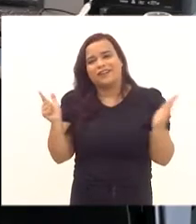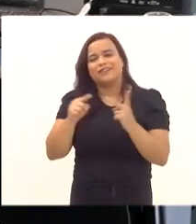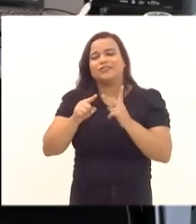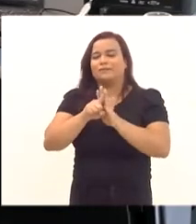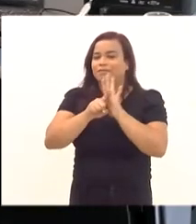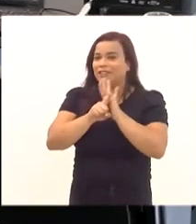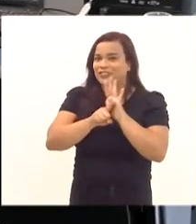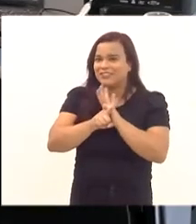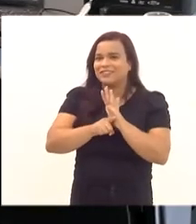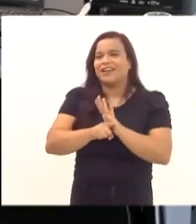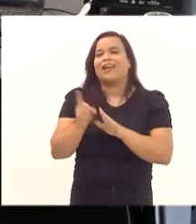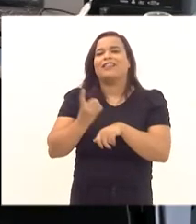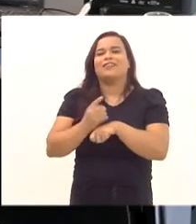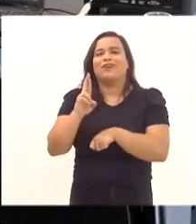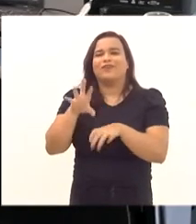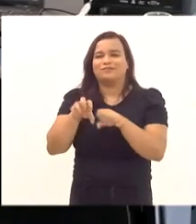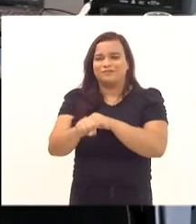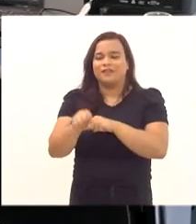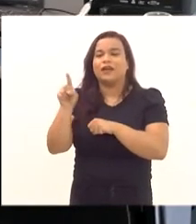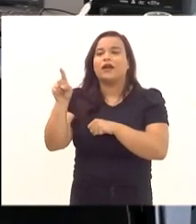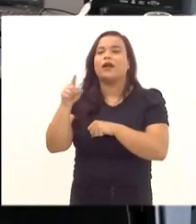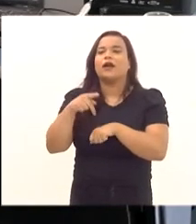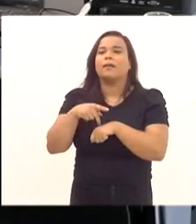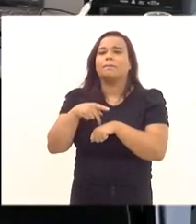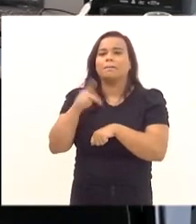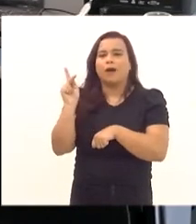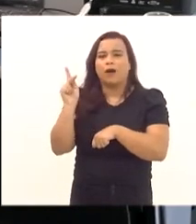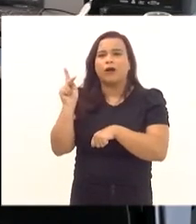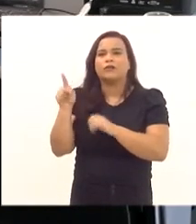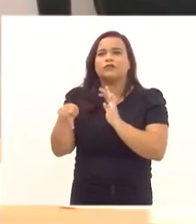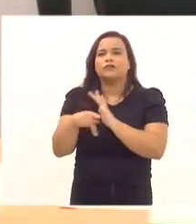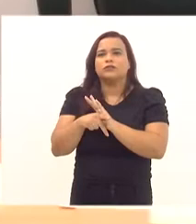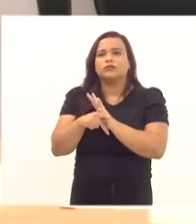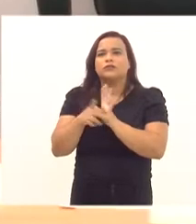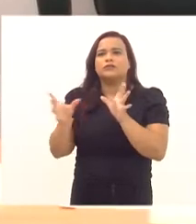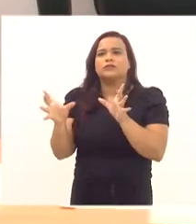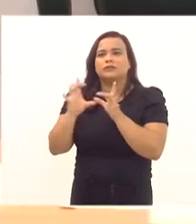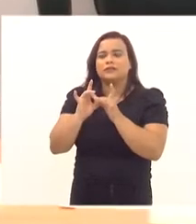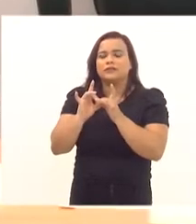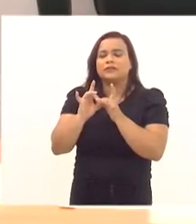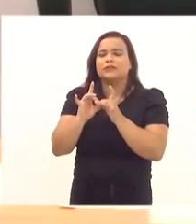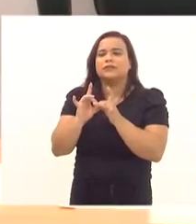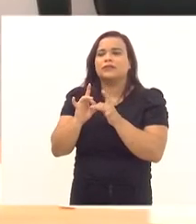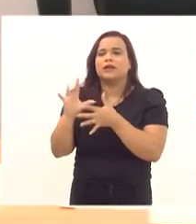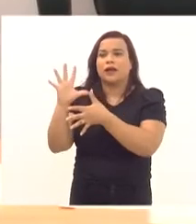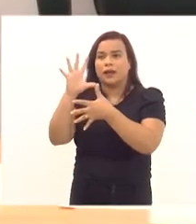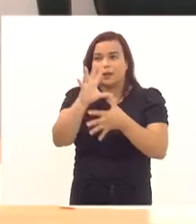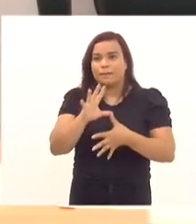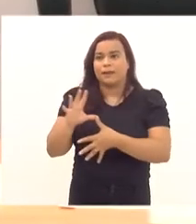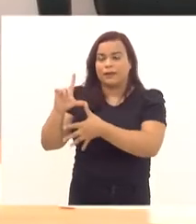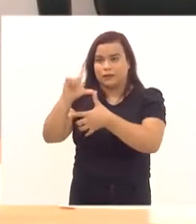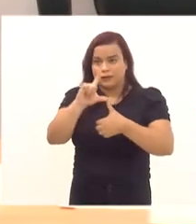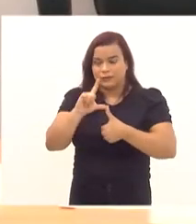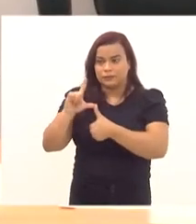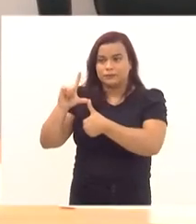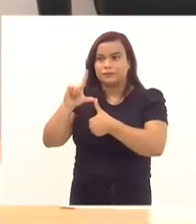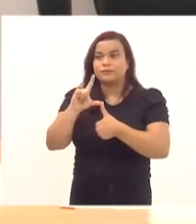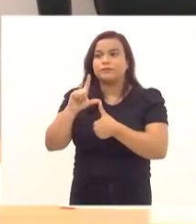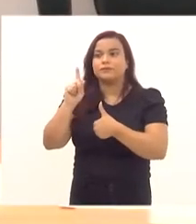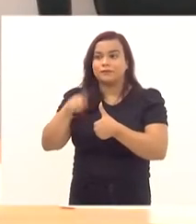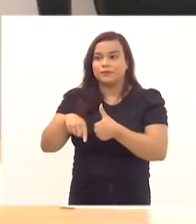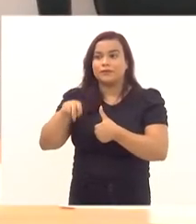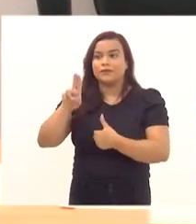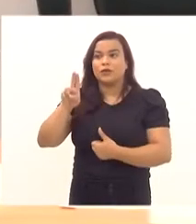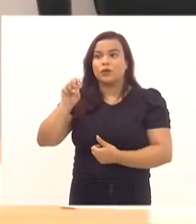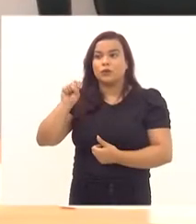pesquisadora e Doutora pelo programa de pós-graduação de integração da América Latina a USP já foi